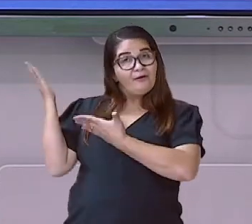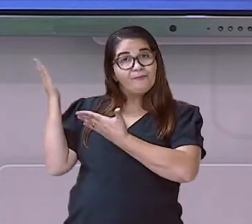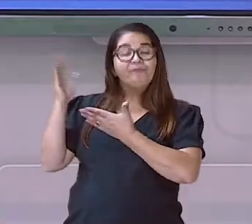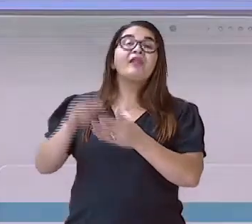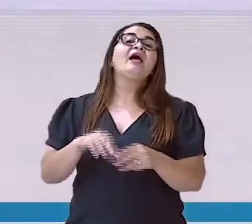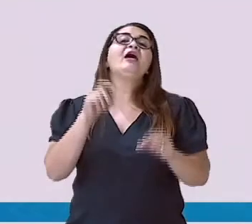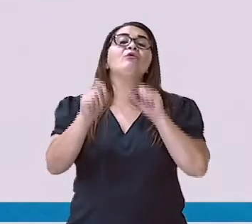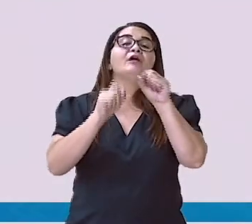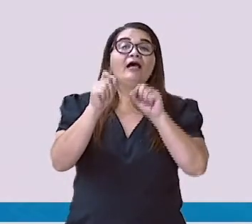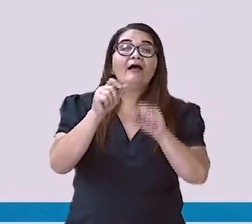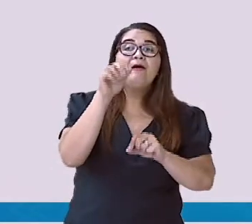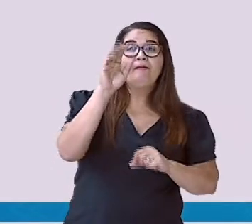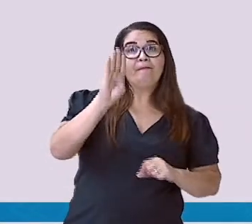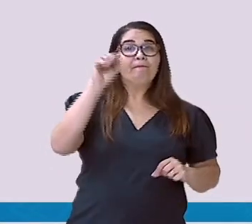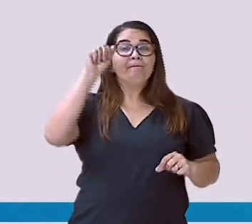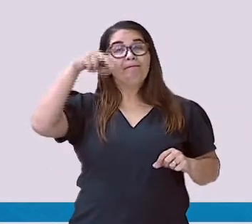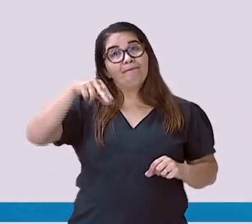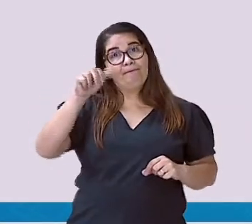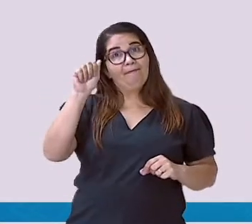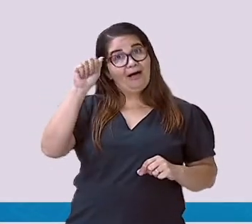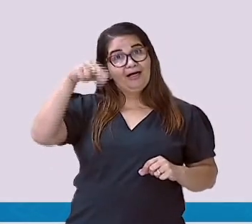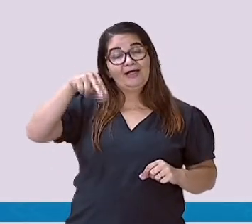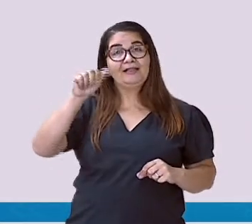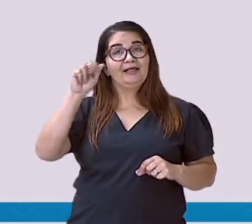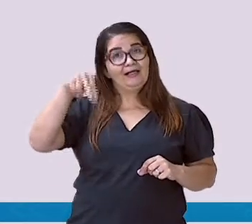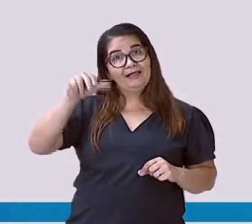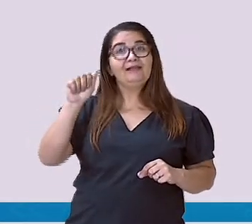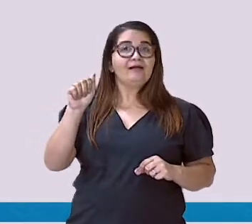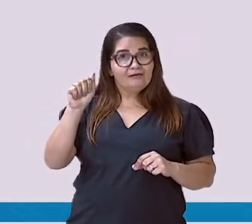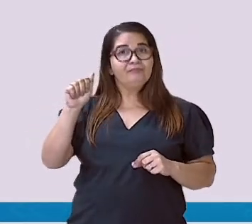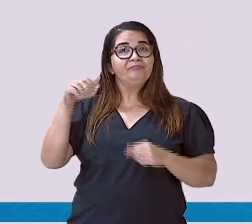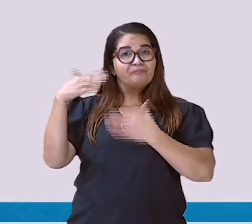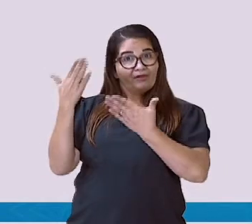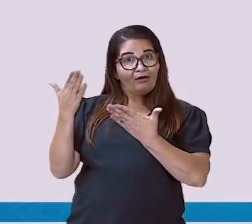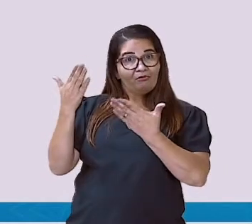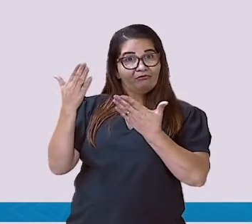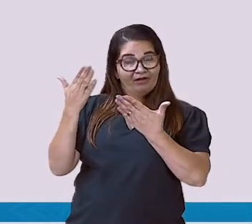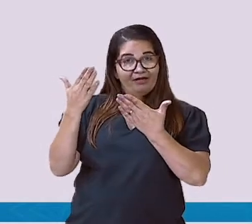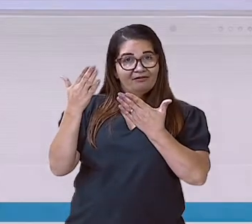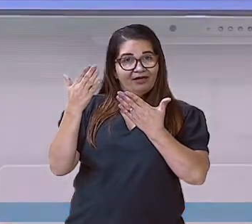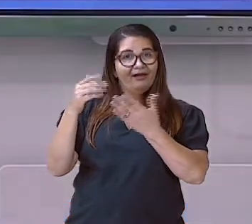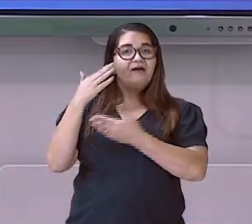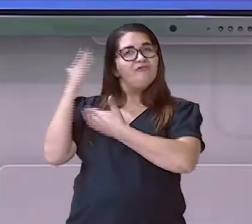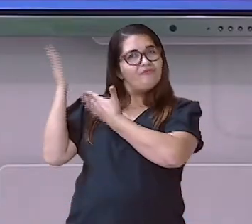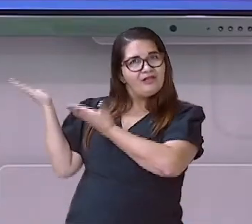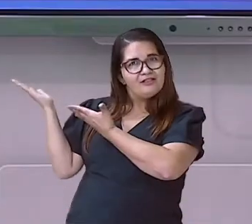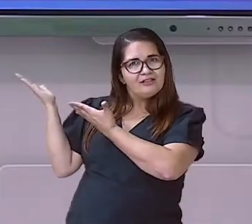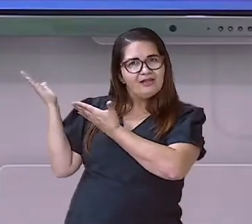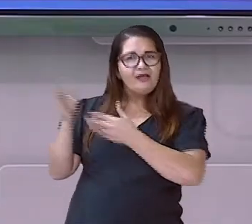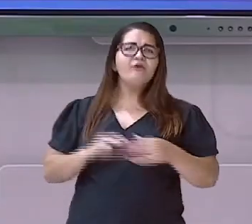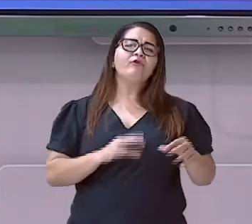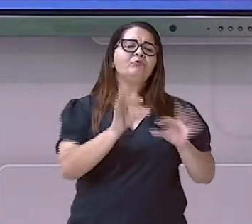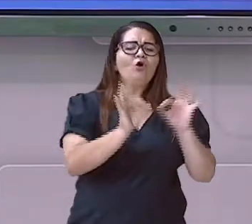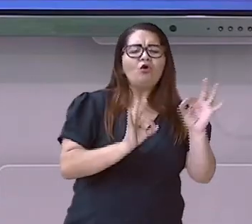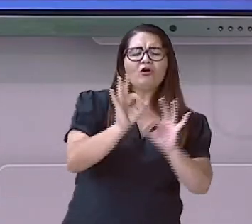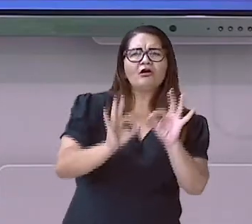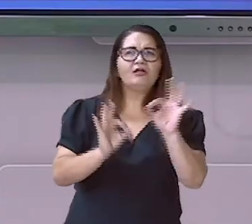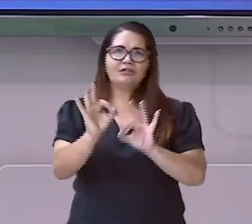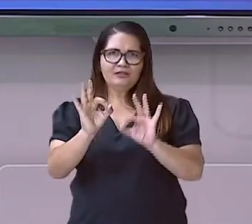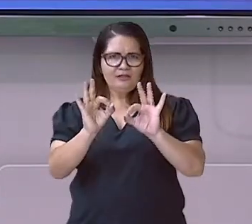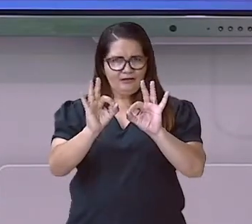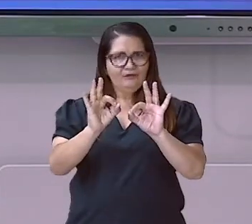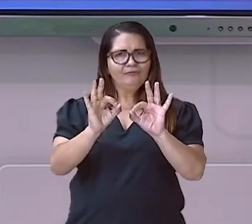é do que banana, empregando as letras na sequência correta e de forma